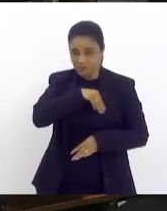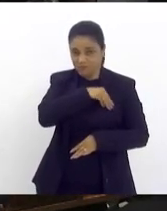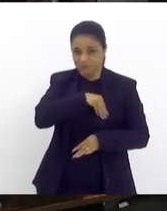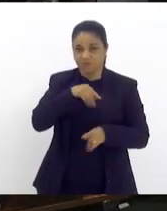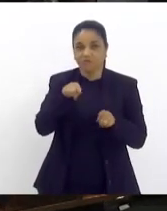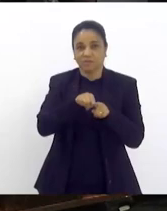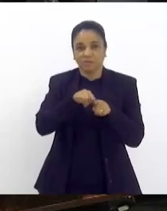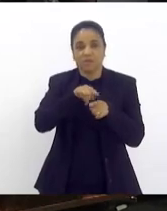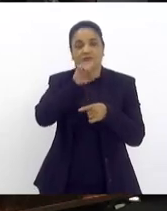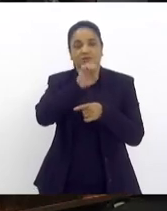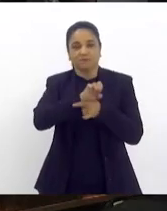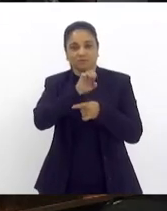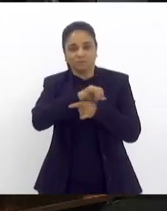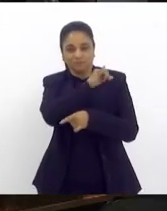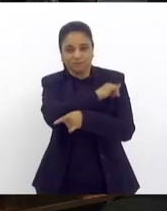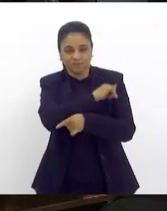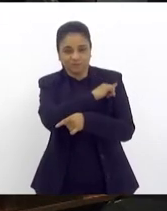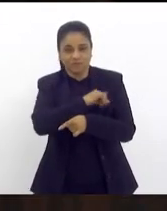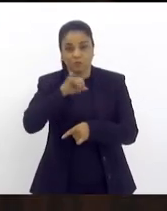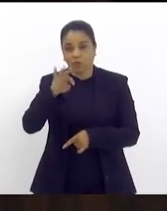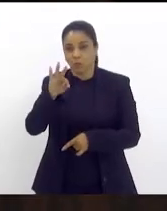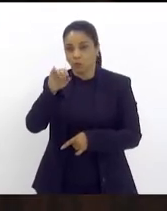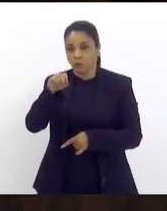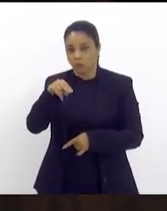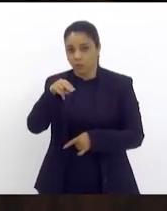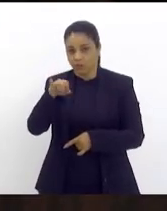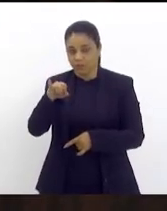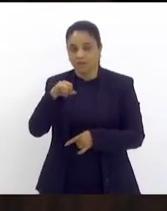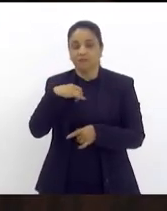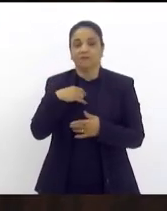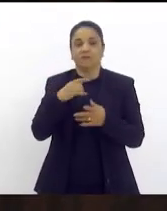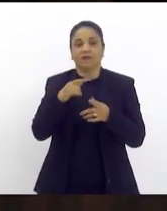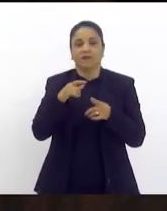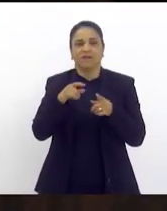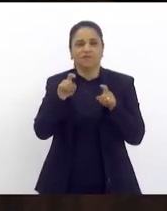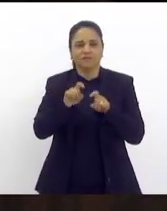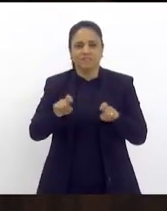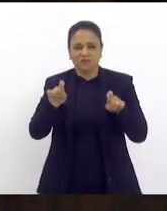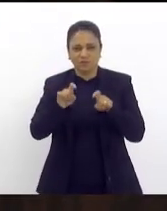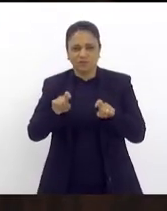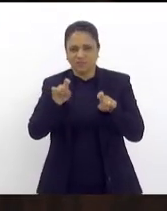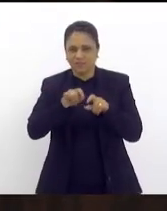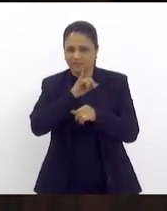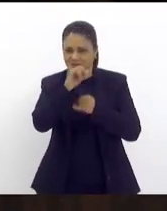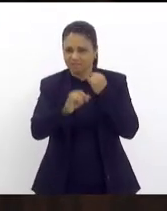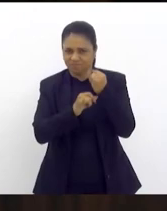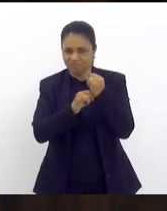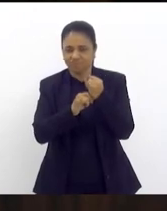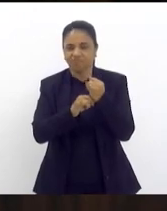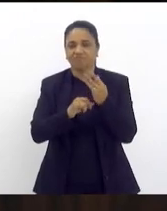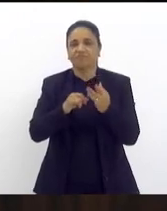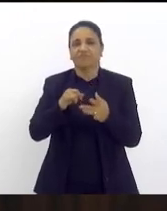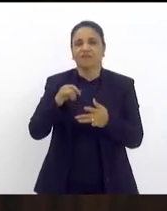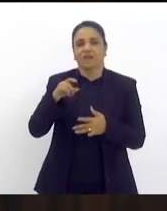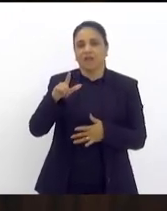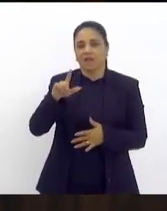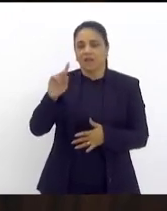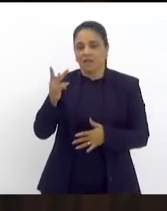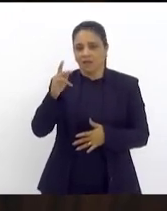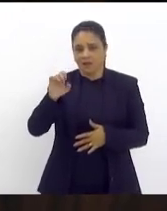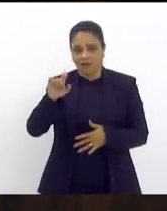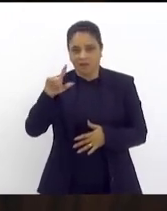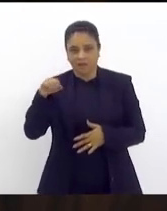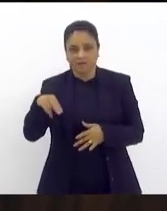Janeiro, Tony, a influenciadora digital, Helena, secretário municipal de Assistência Social de Itaguaí,